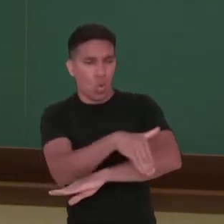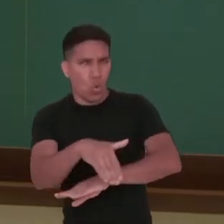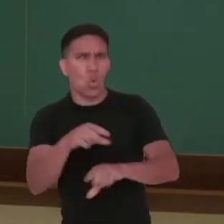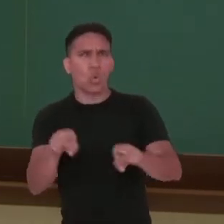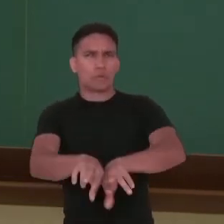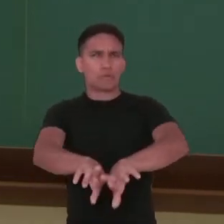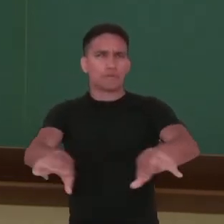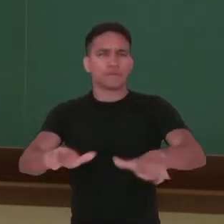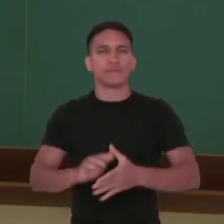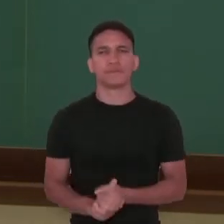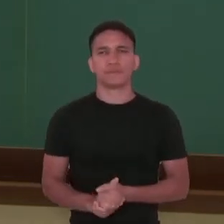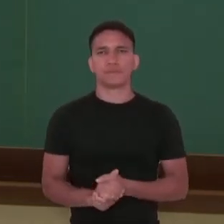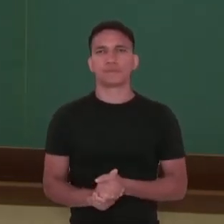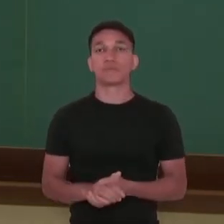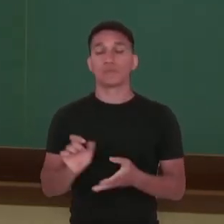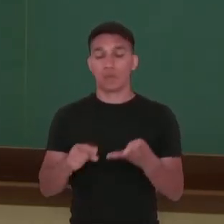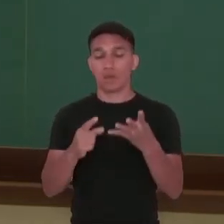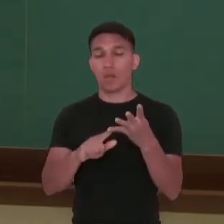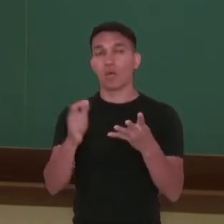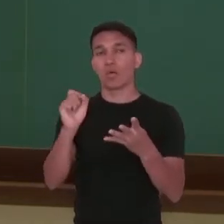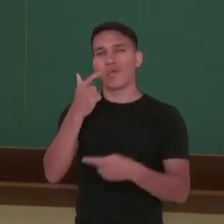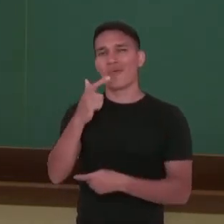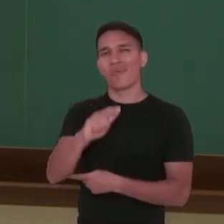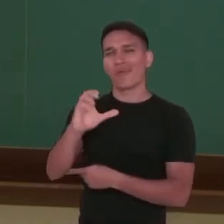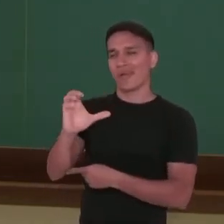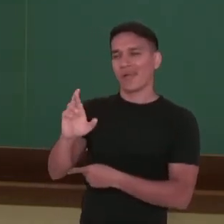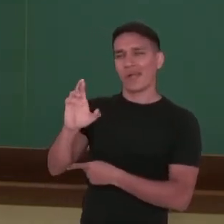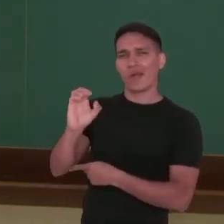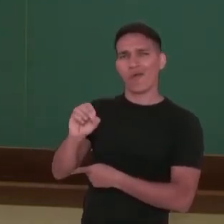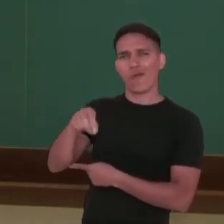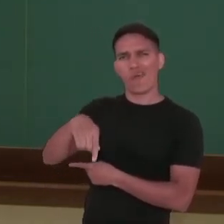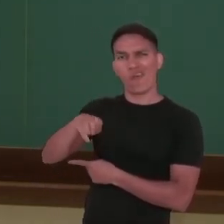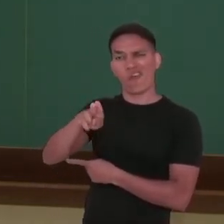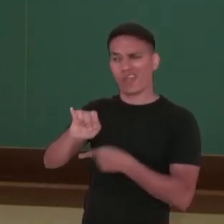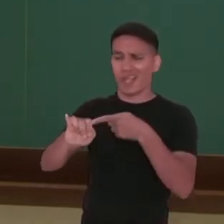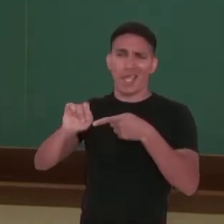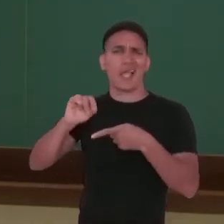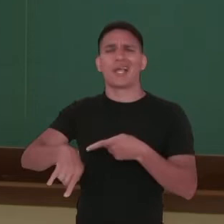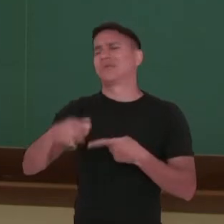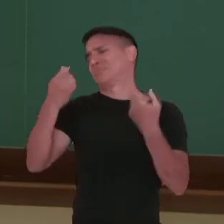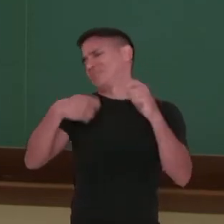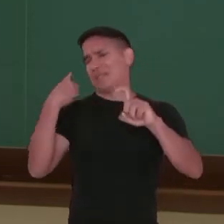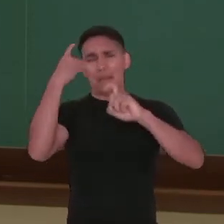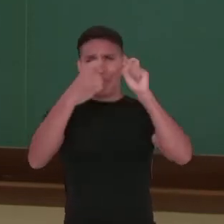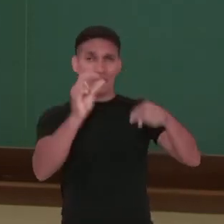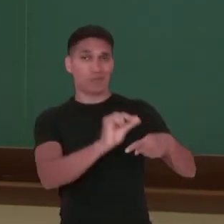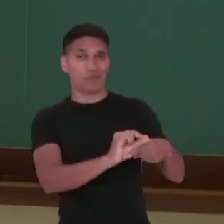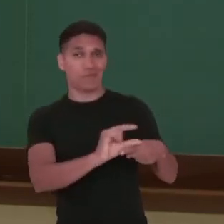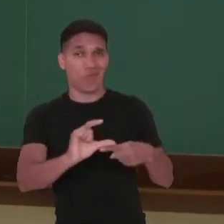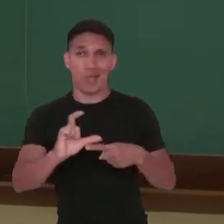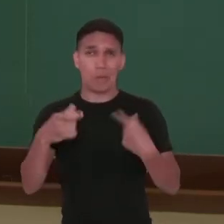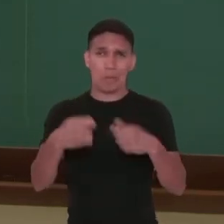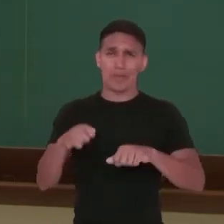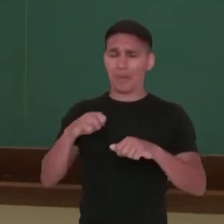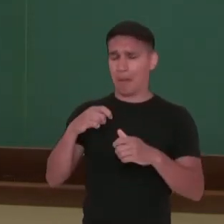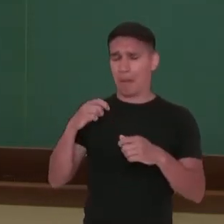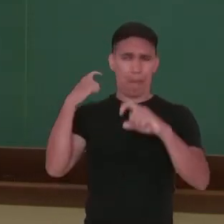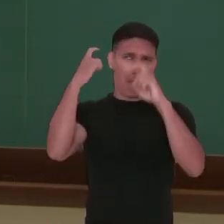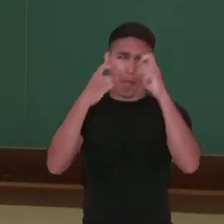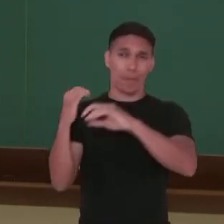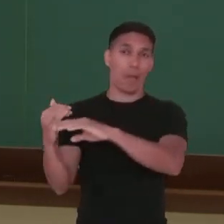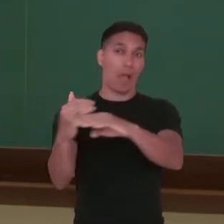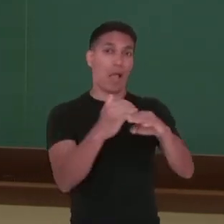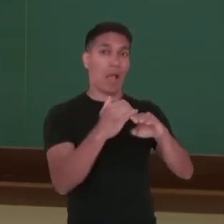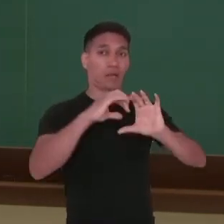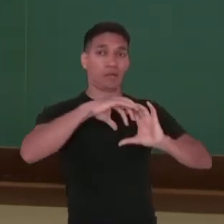né? Os croquis, esse não se preocupa com escala, esse não se preocupa com os padrões da cartografia,